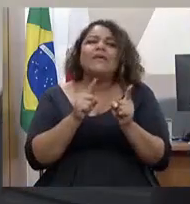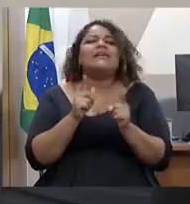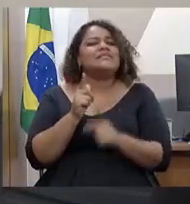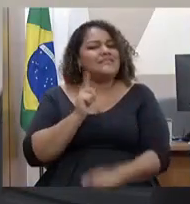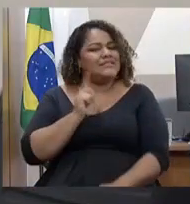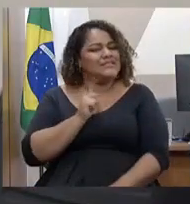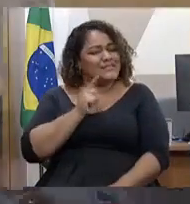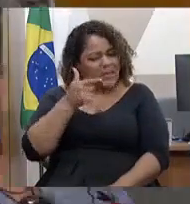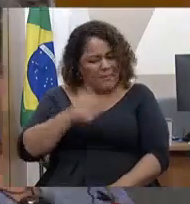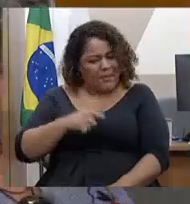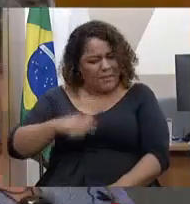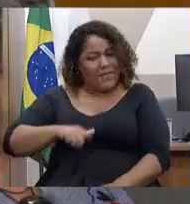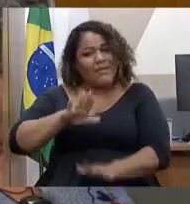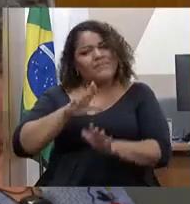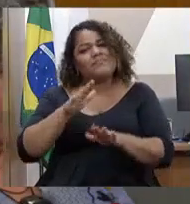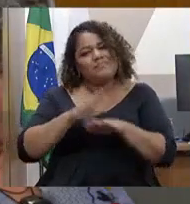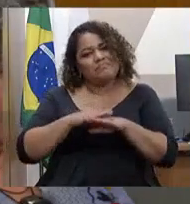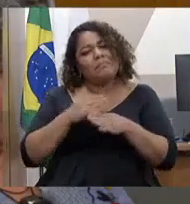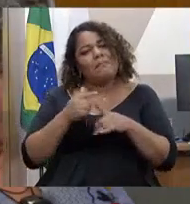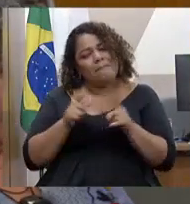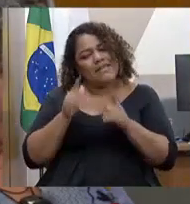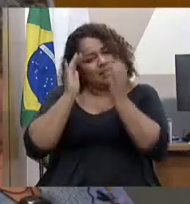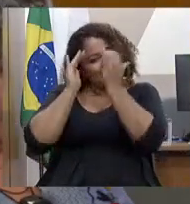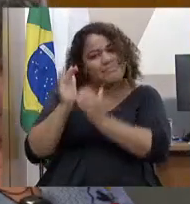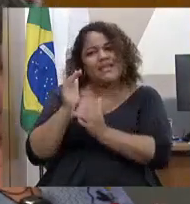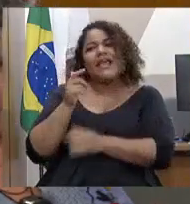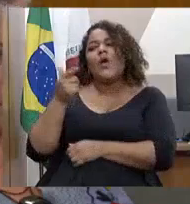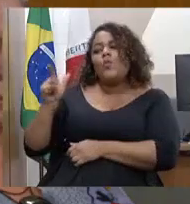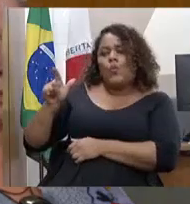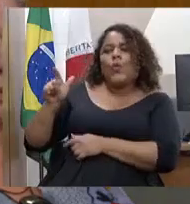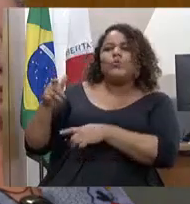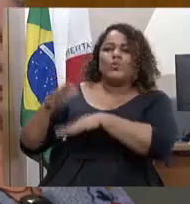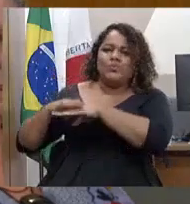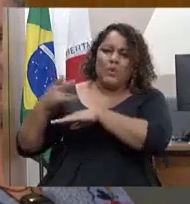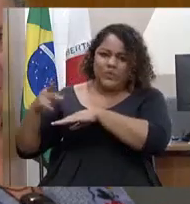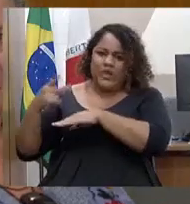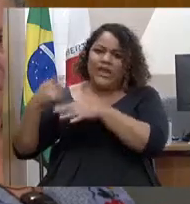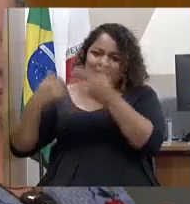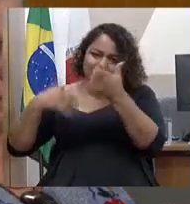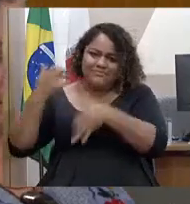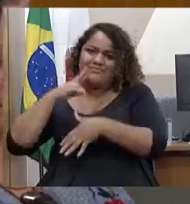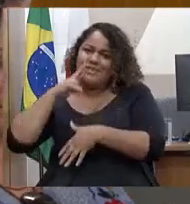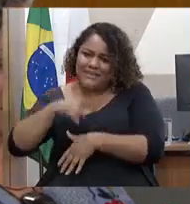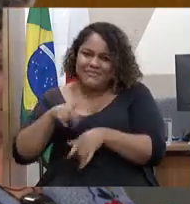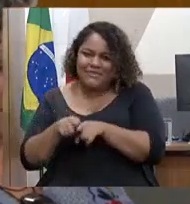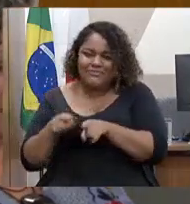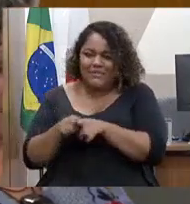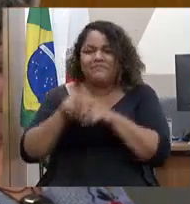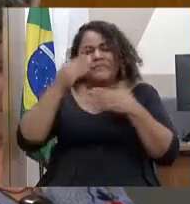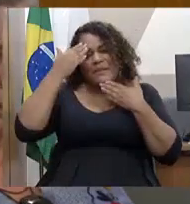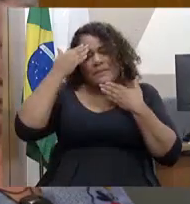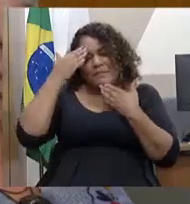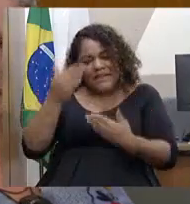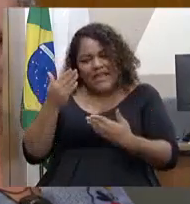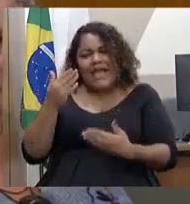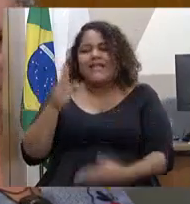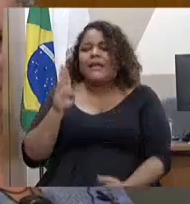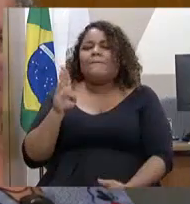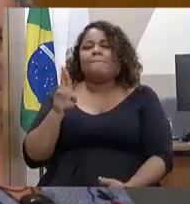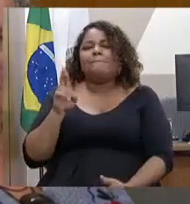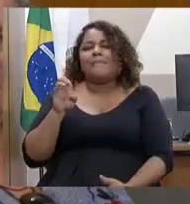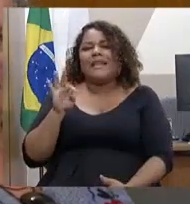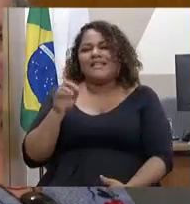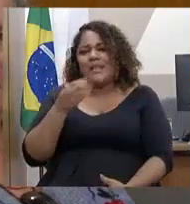para falar mas para deixar que os outros também fale Agradeço ao Betão pela oportunidade e se quiserem mais